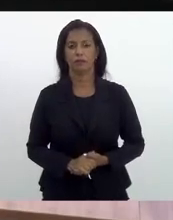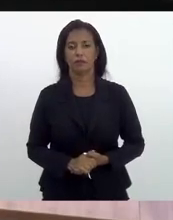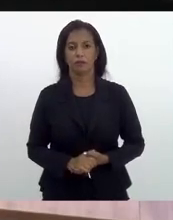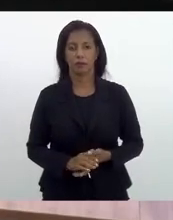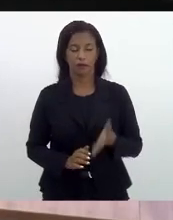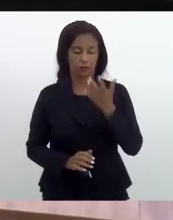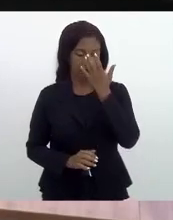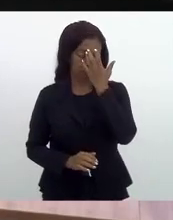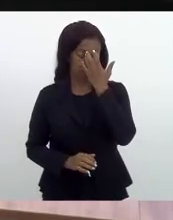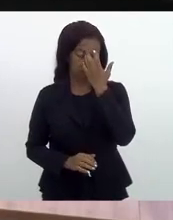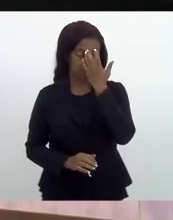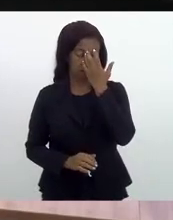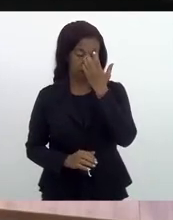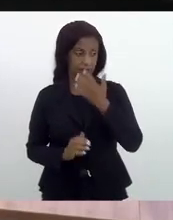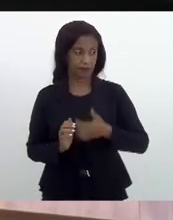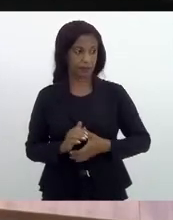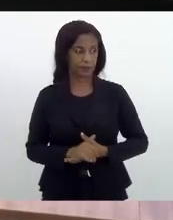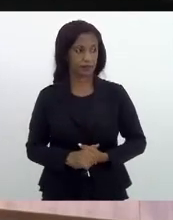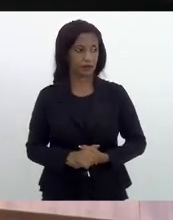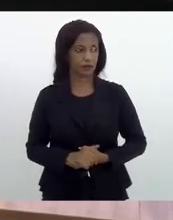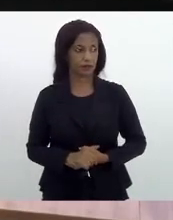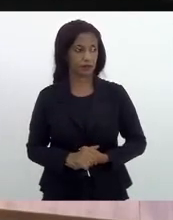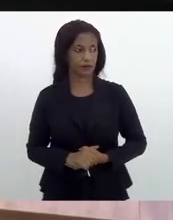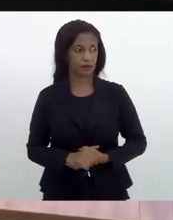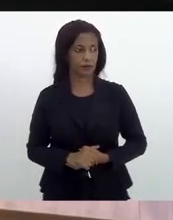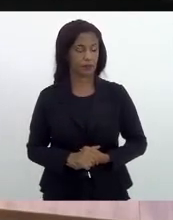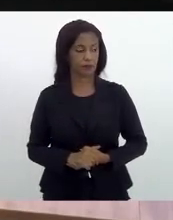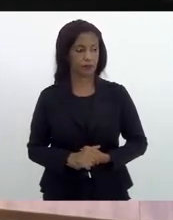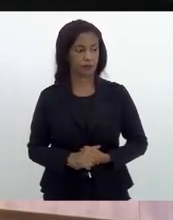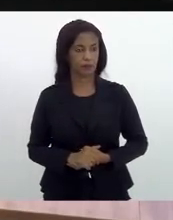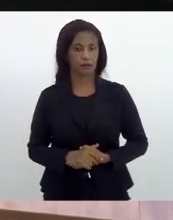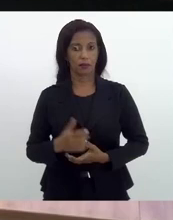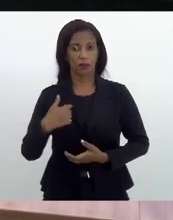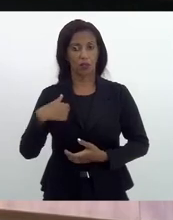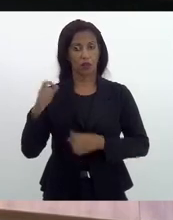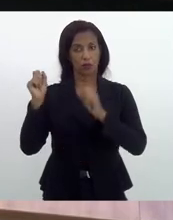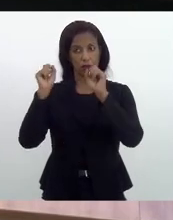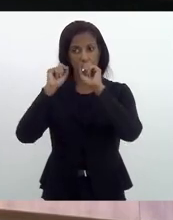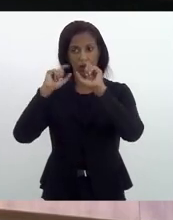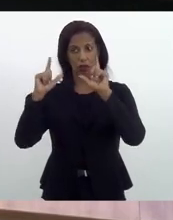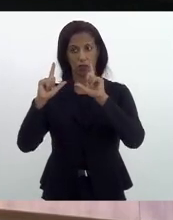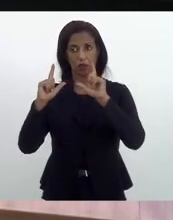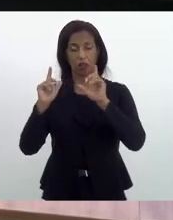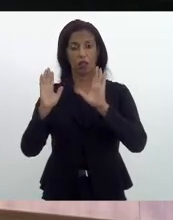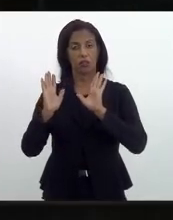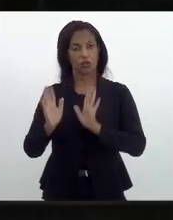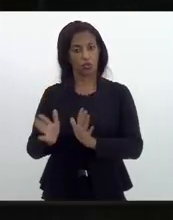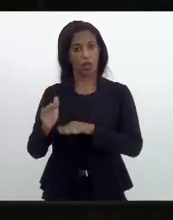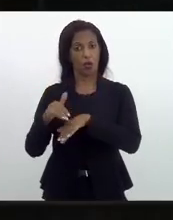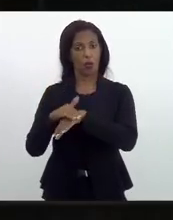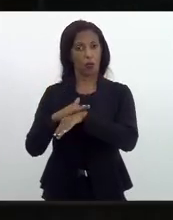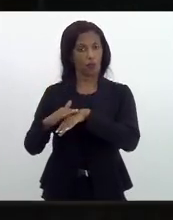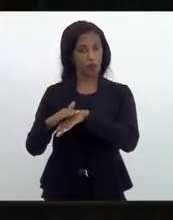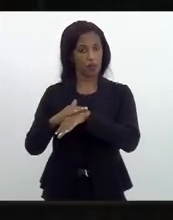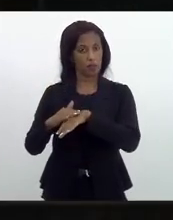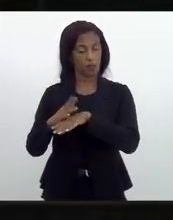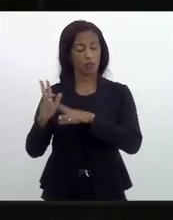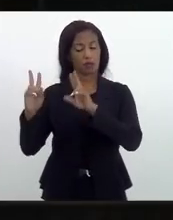Estou sendo alertado aqui que nós abordamos esse tema assim lá.